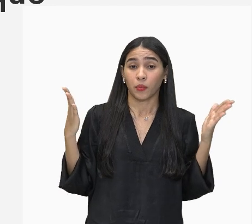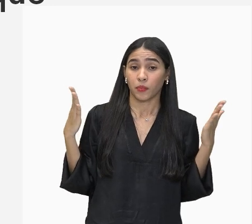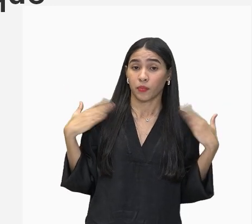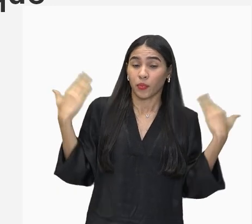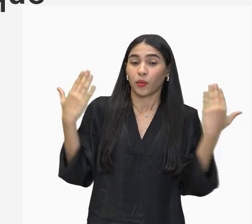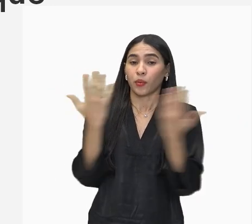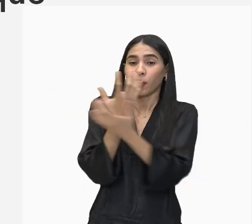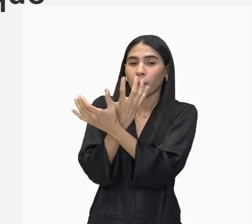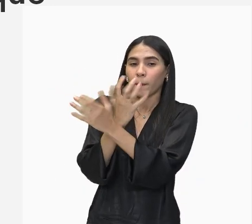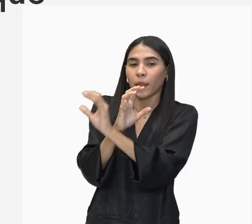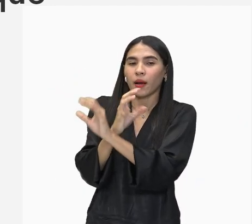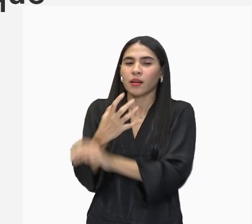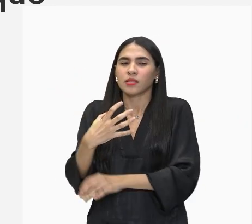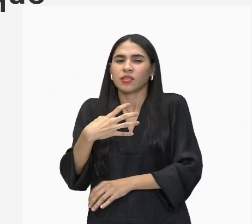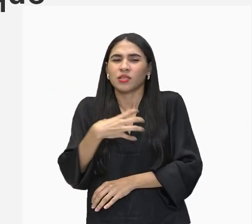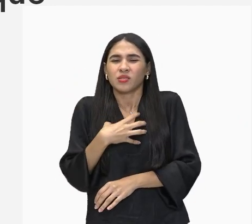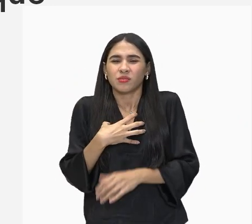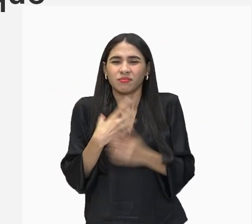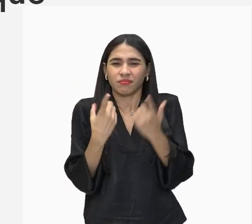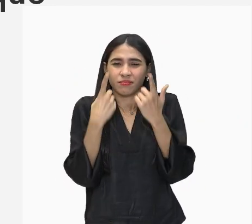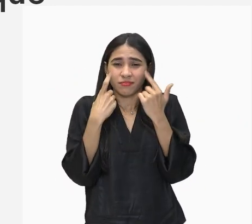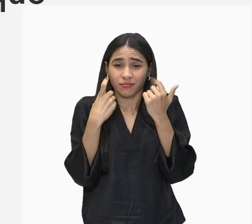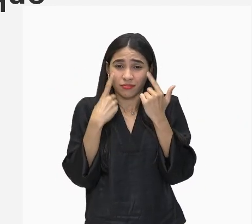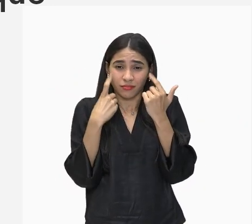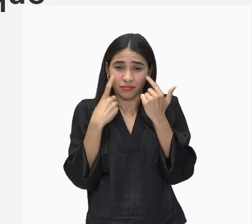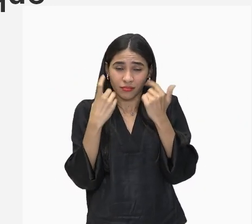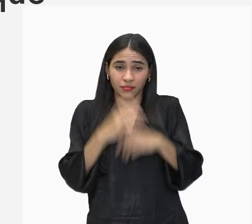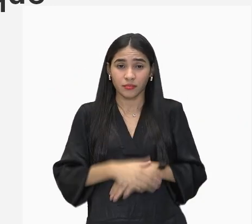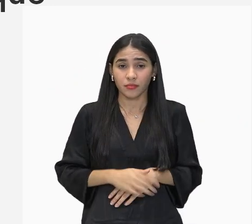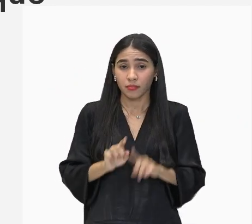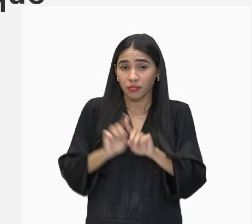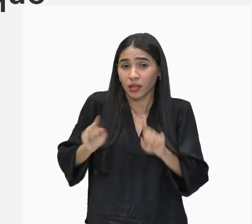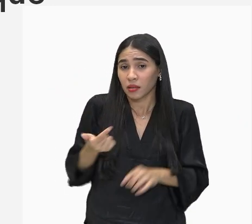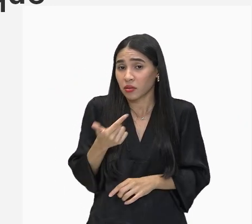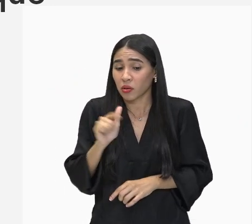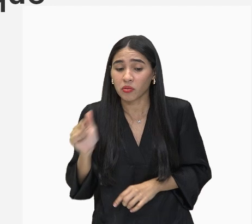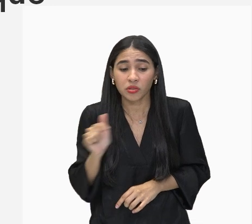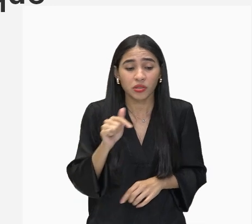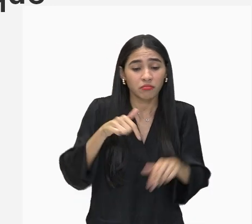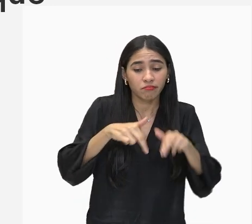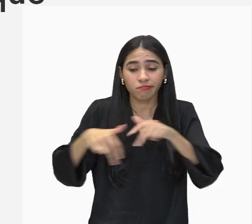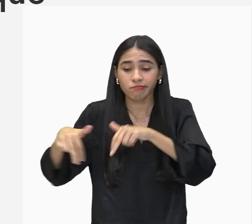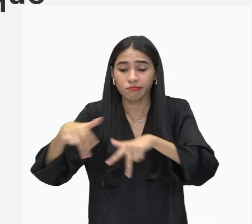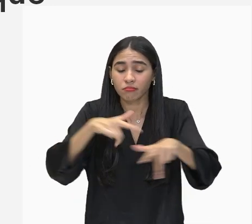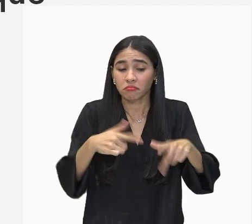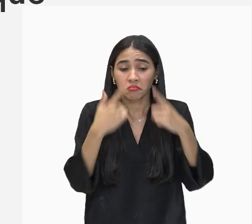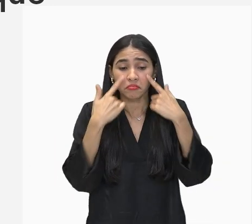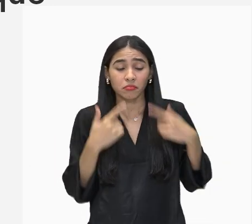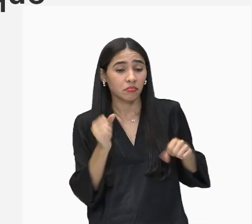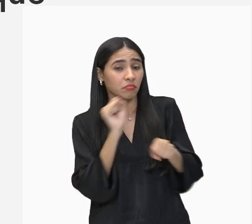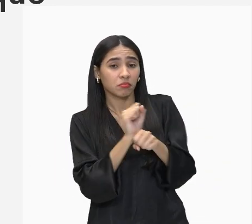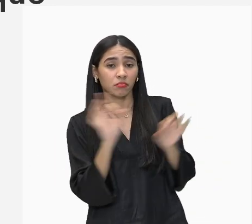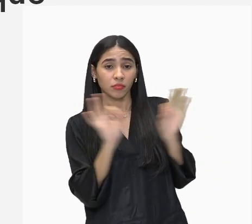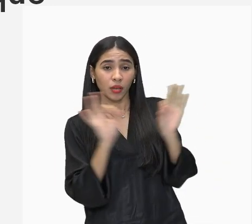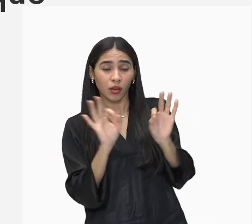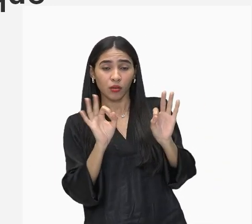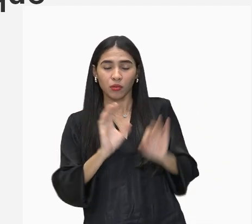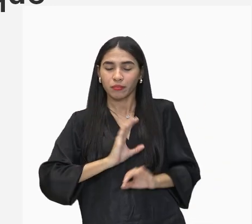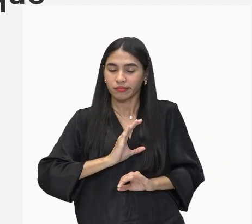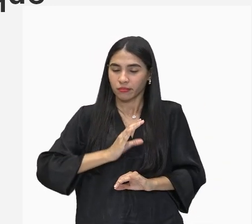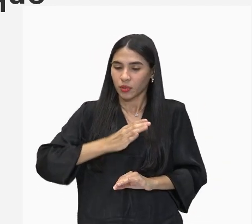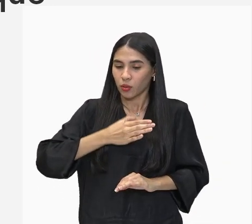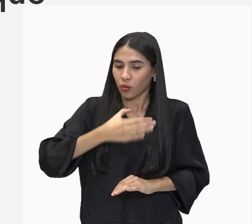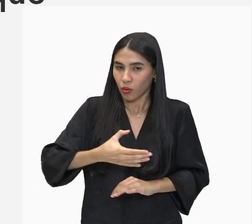assustou o deserto e sentiu que ia chorar. Mas não tinha ninguém por ali. Não chorou, não. Criou coragem